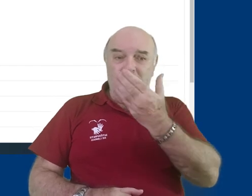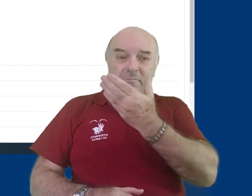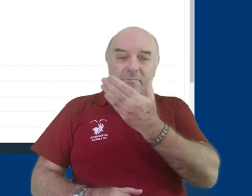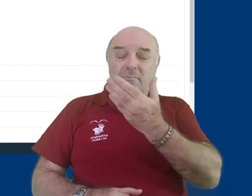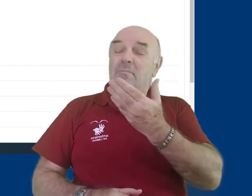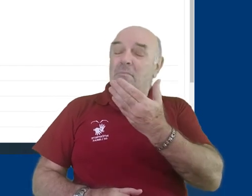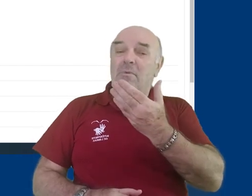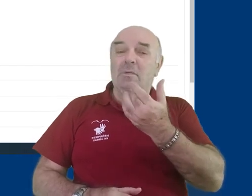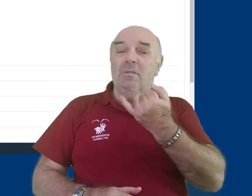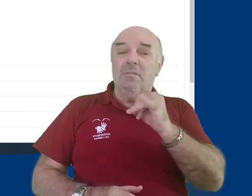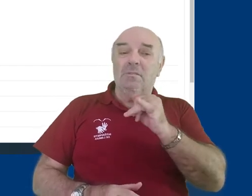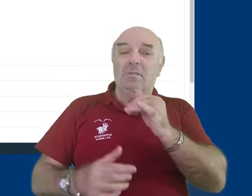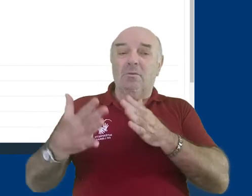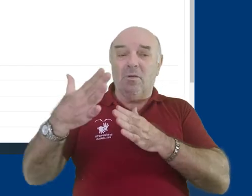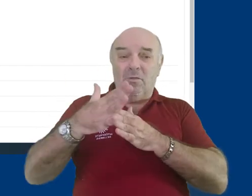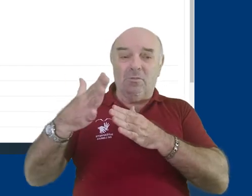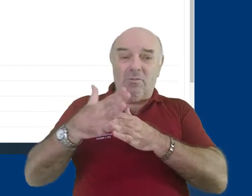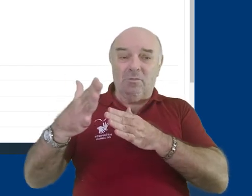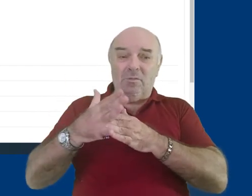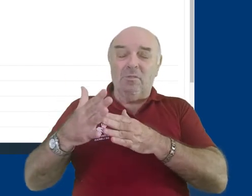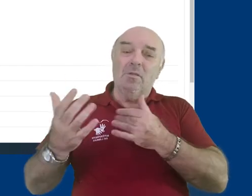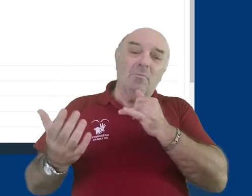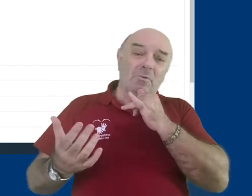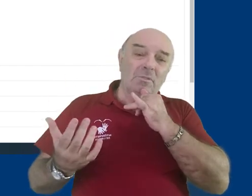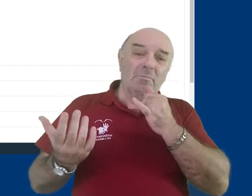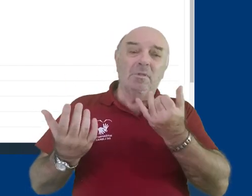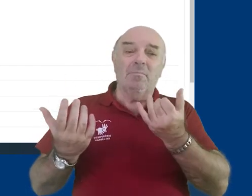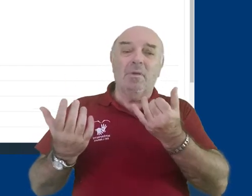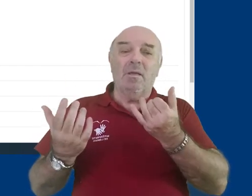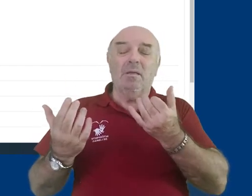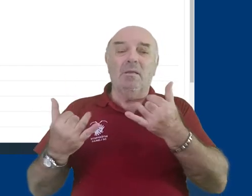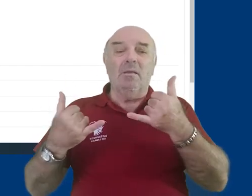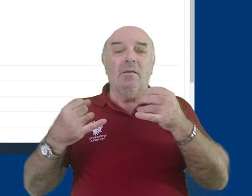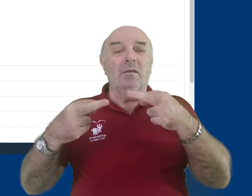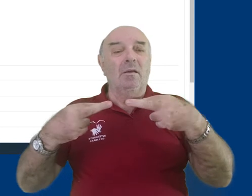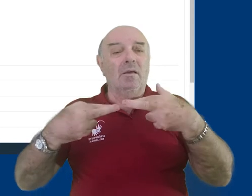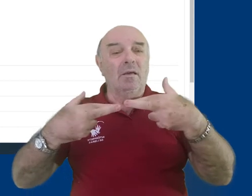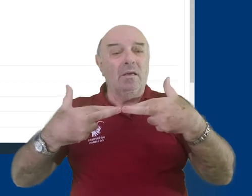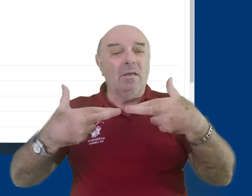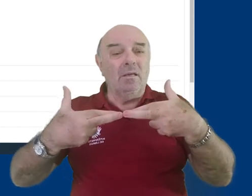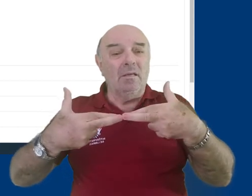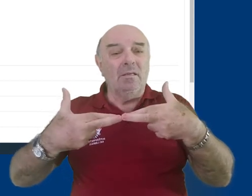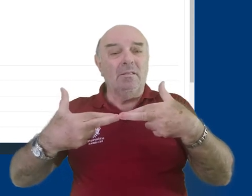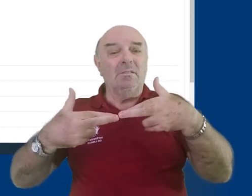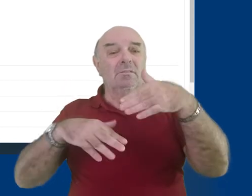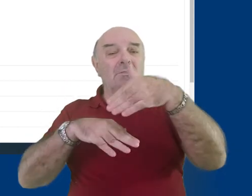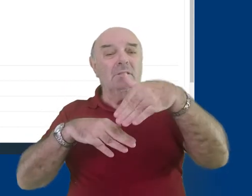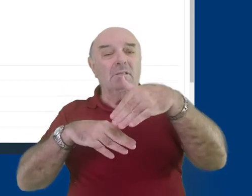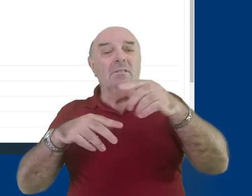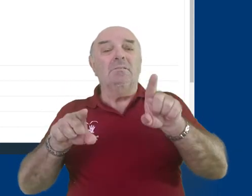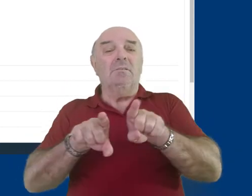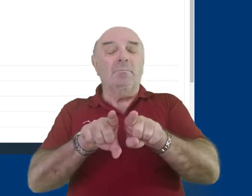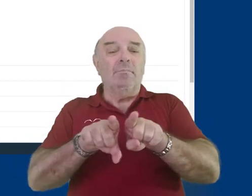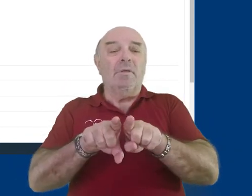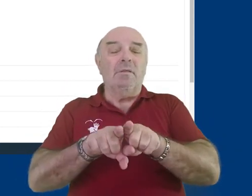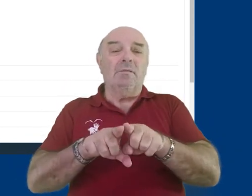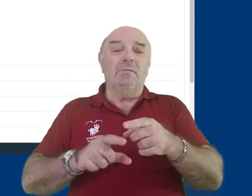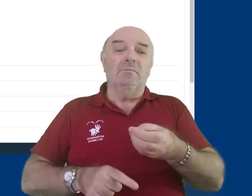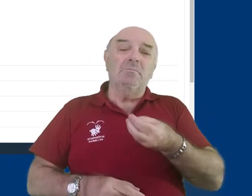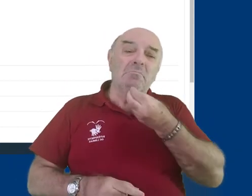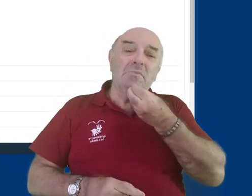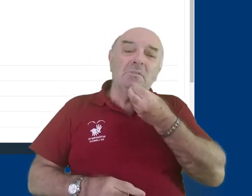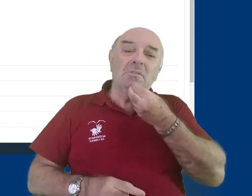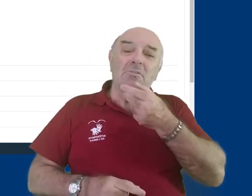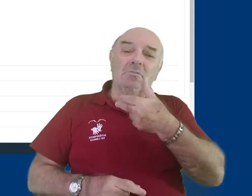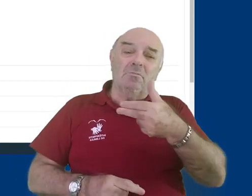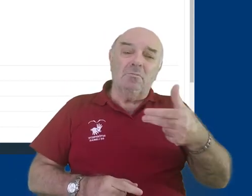aqui. Se eu quiser aplicar restrições como endereço de rede, eu também posso. E também posso forçar